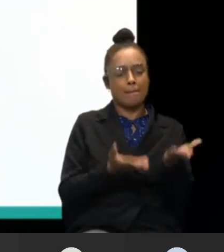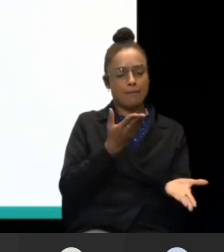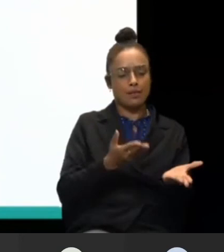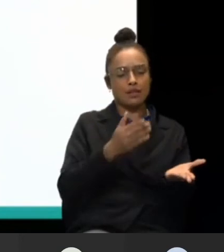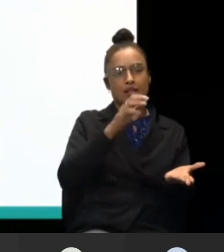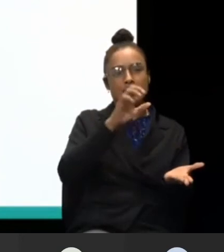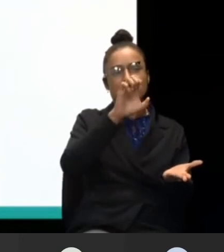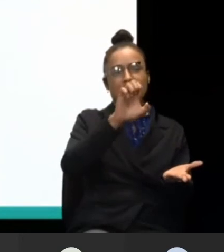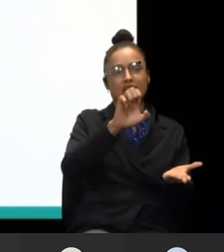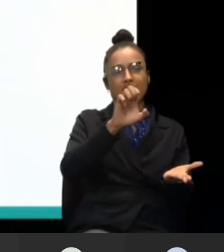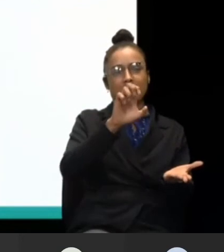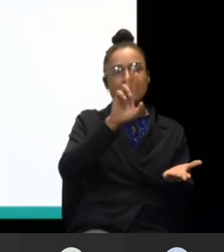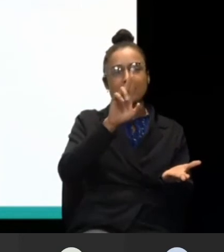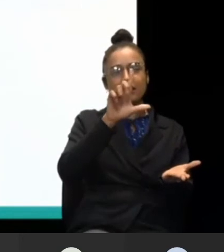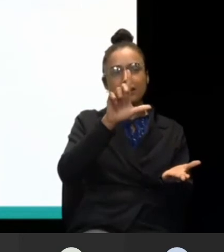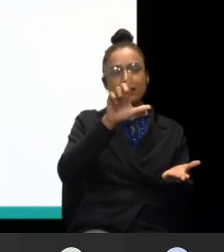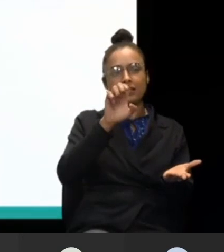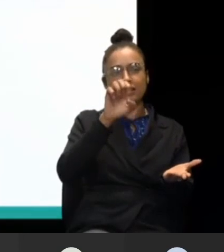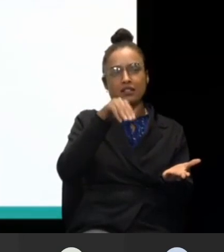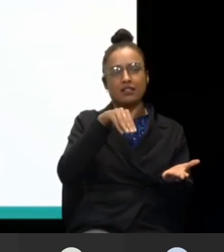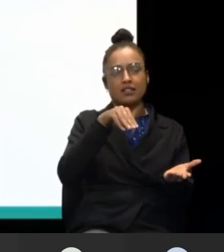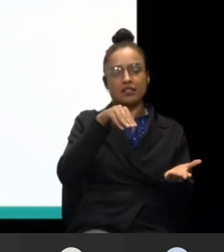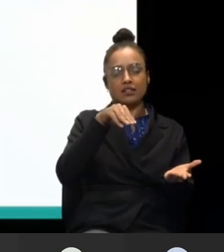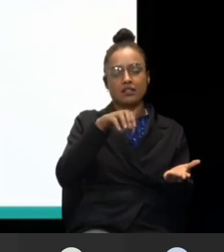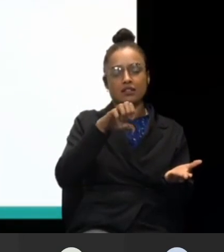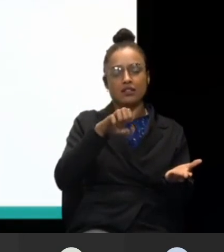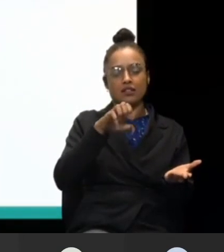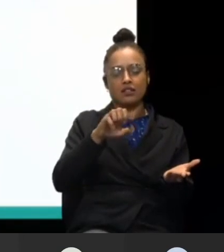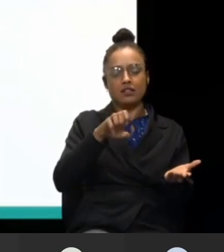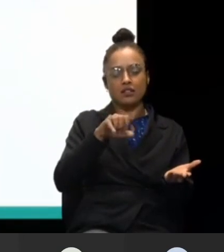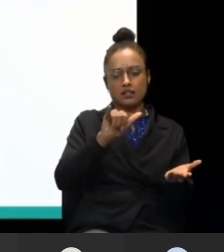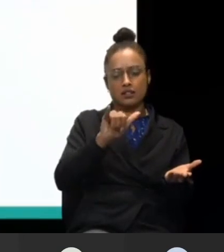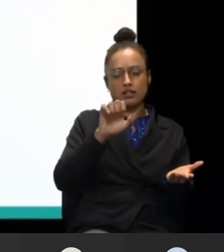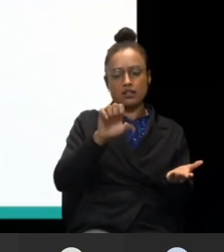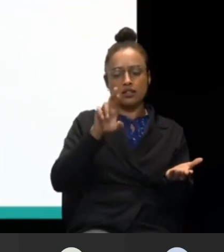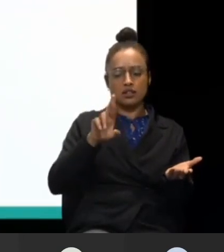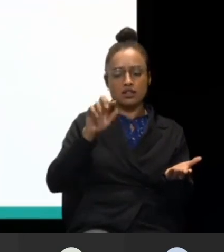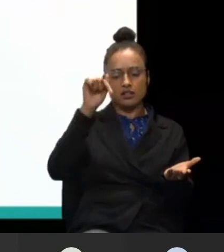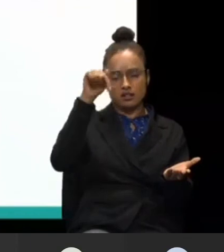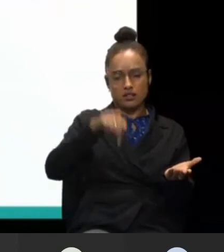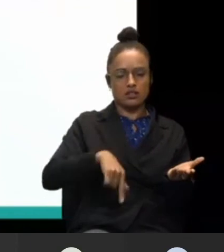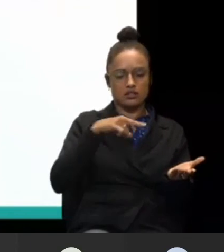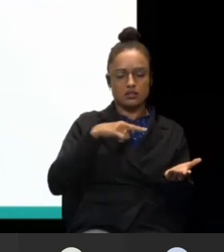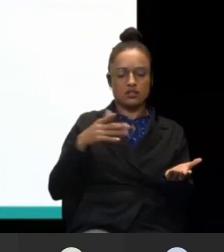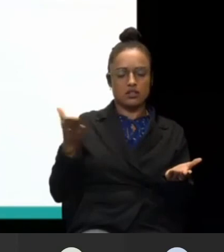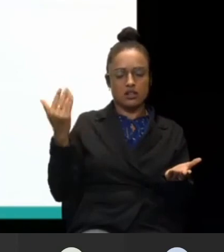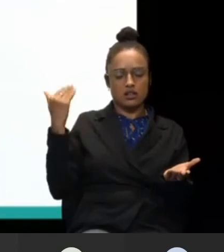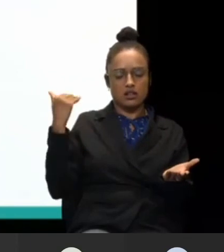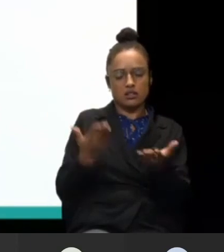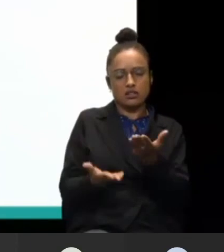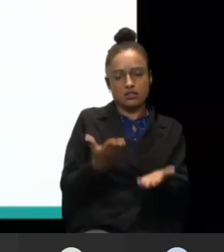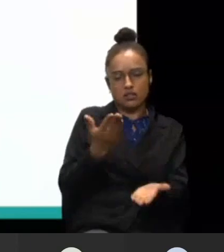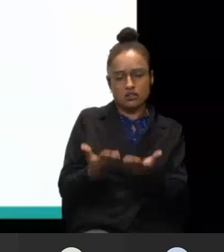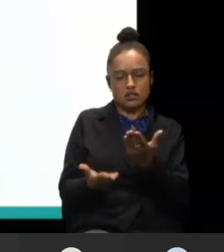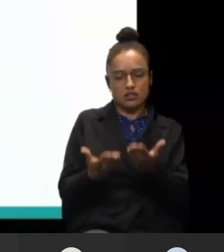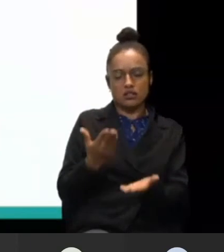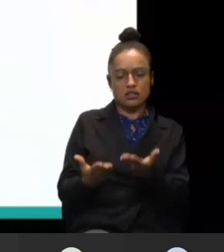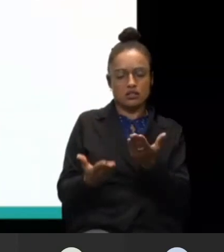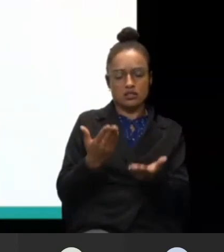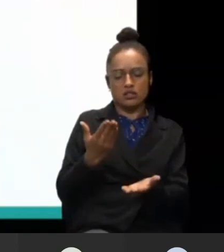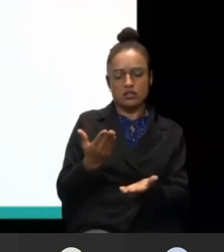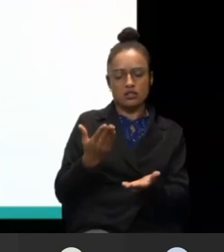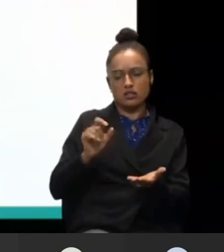antes de receber a fração lipídica. Então, ó, faça essa tabela dessa forma aqui, eu sugiro que você faça essa tabela